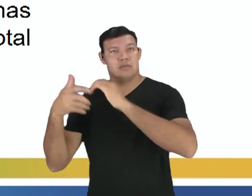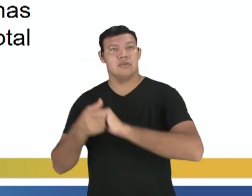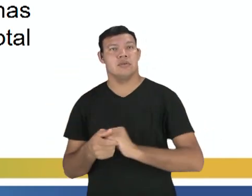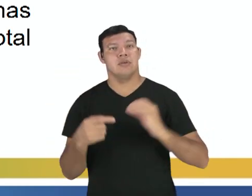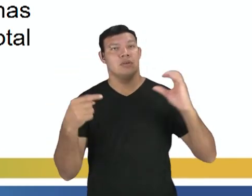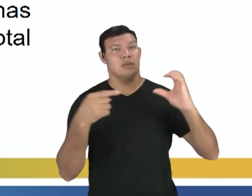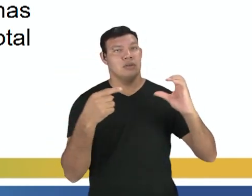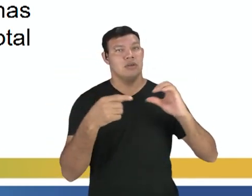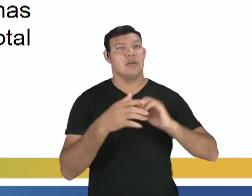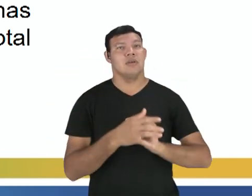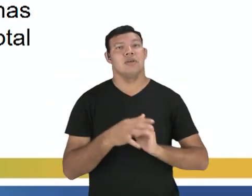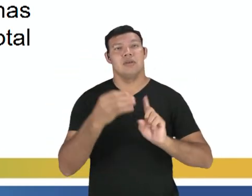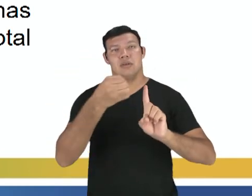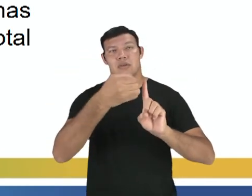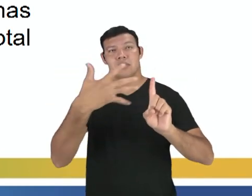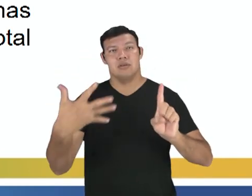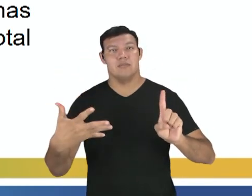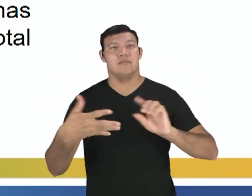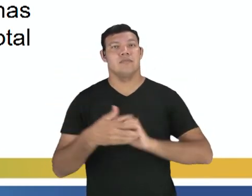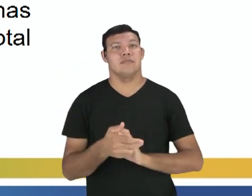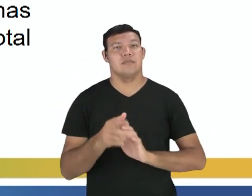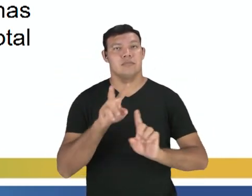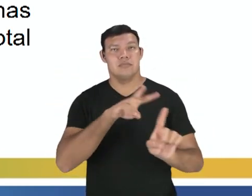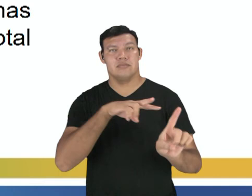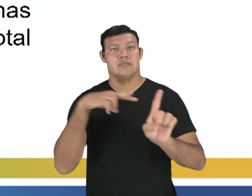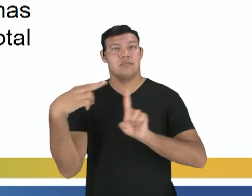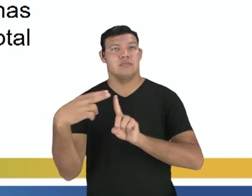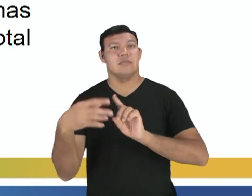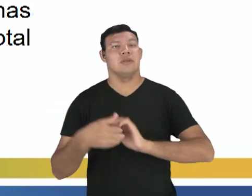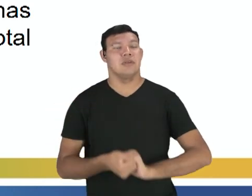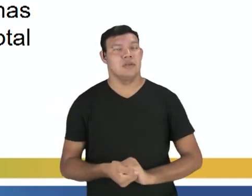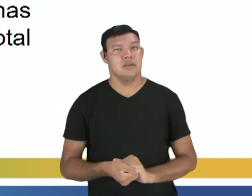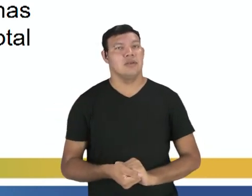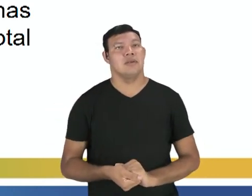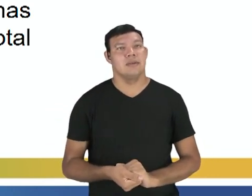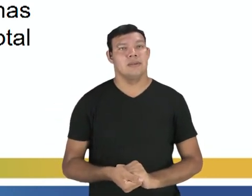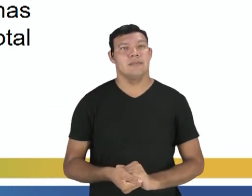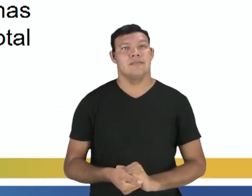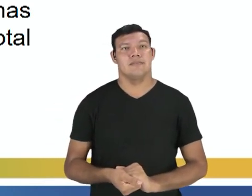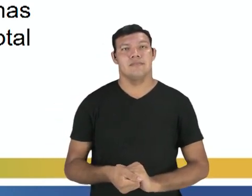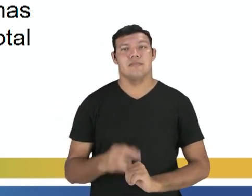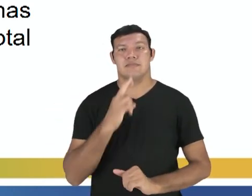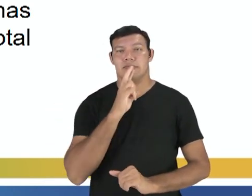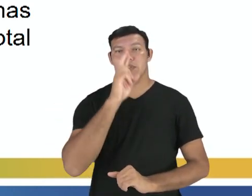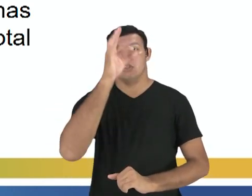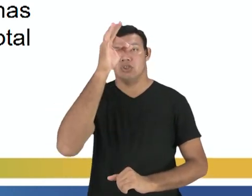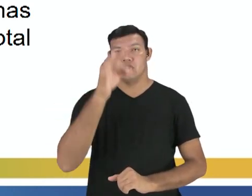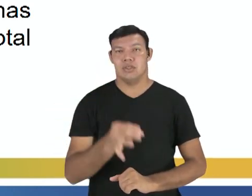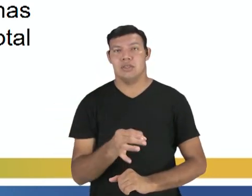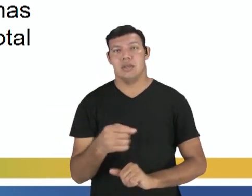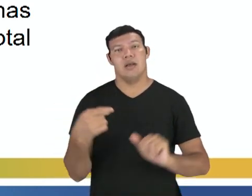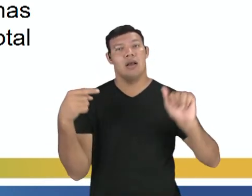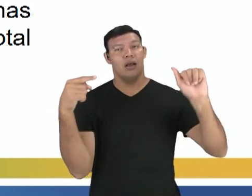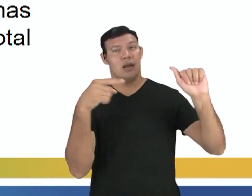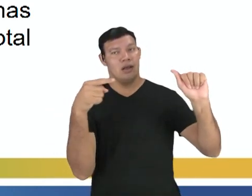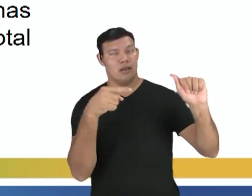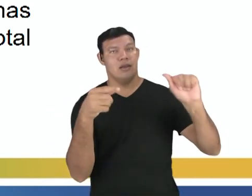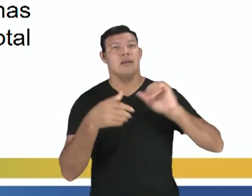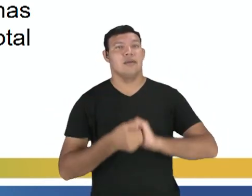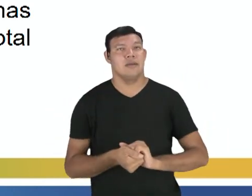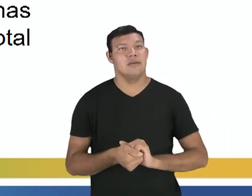é parte de visões inusitadas? A argumentação é desenvolvida por meio de clichês, subentende